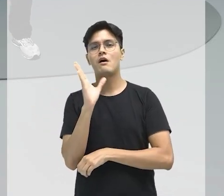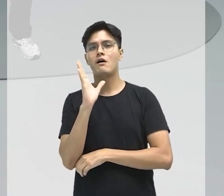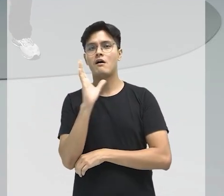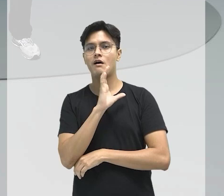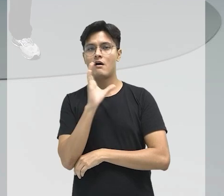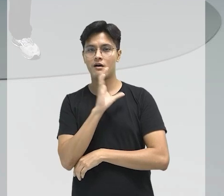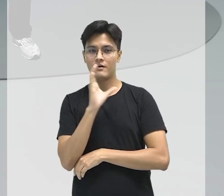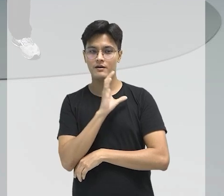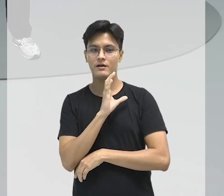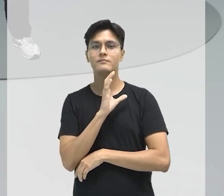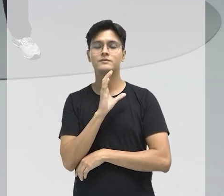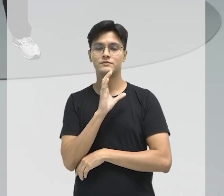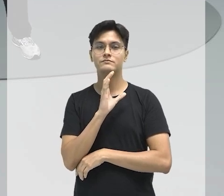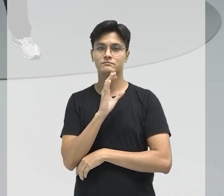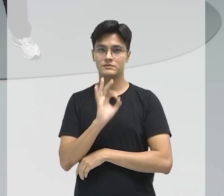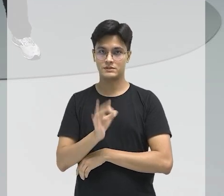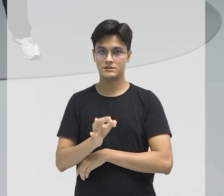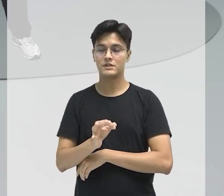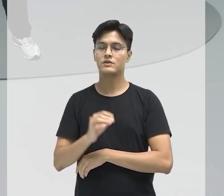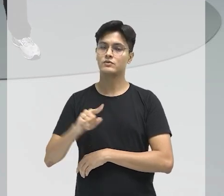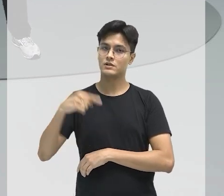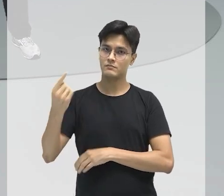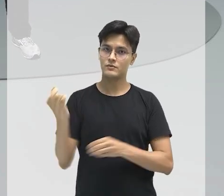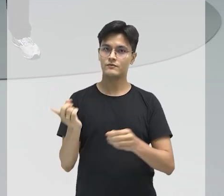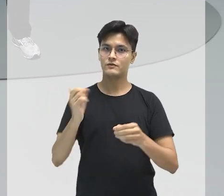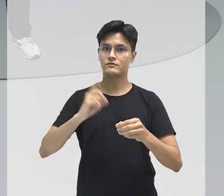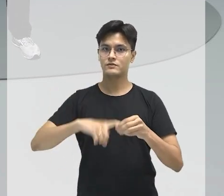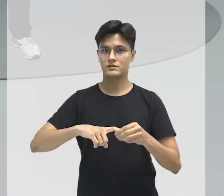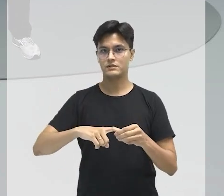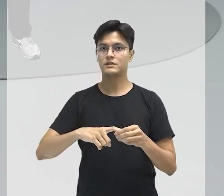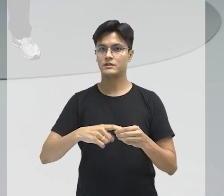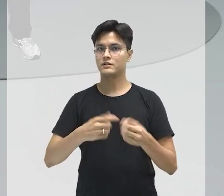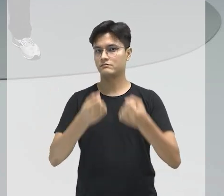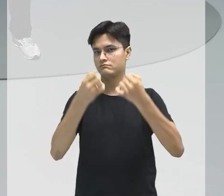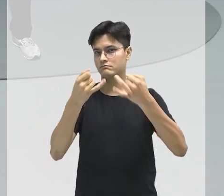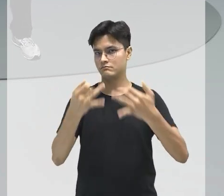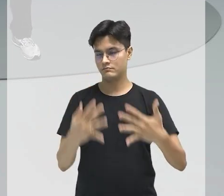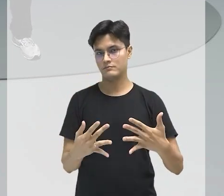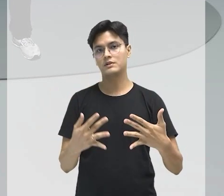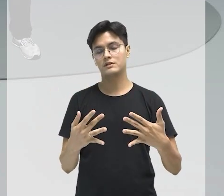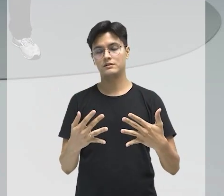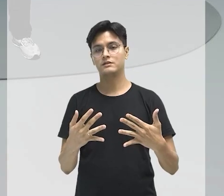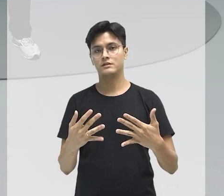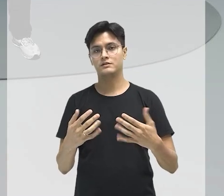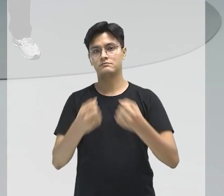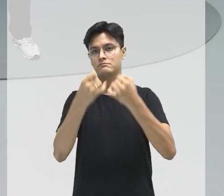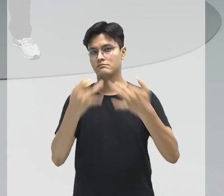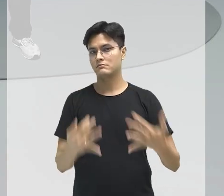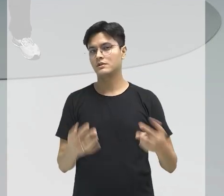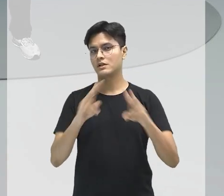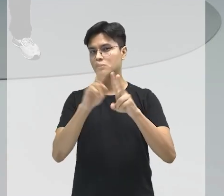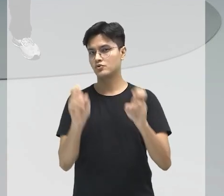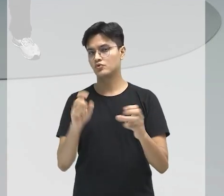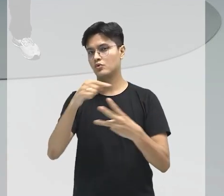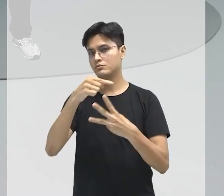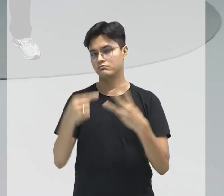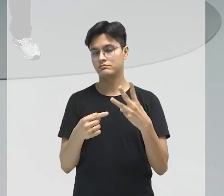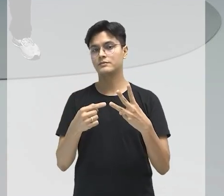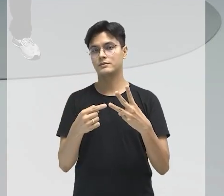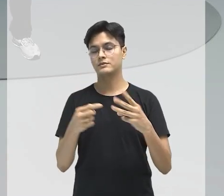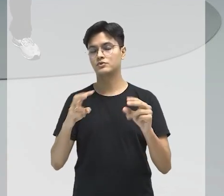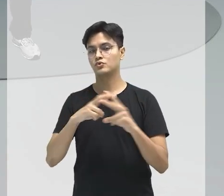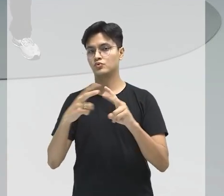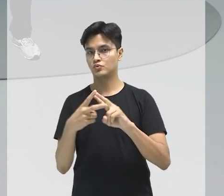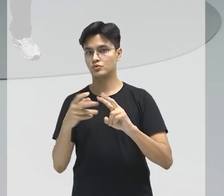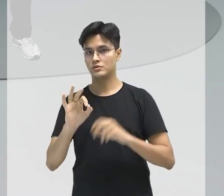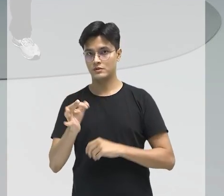rapidinho aí para vocês. Depois a gente volta para a gente estar fazendo alguns comentários aí desses três aí, alguns pontos,